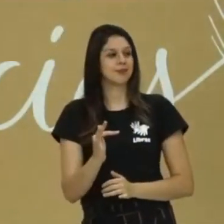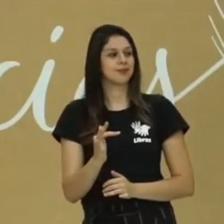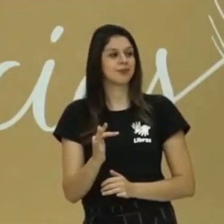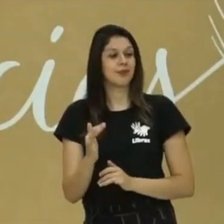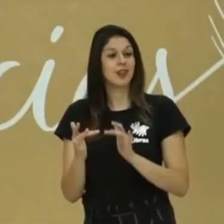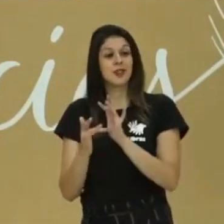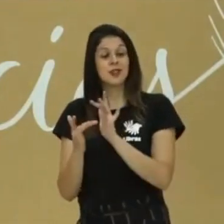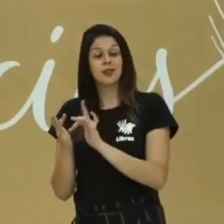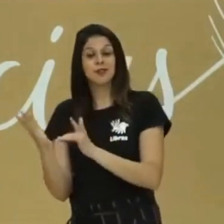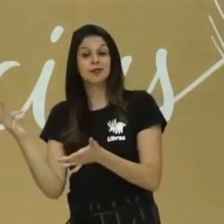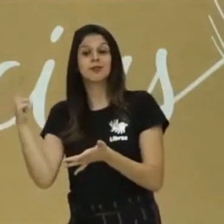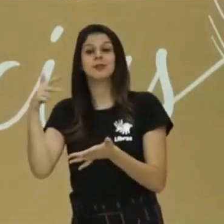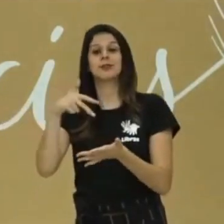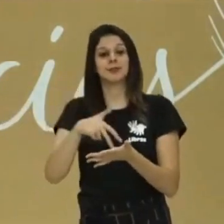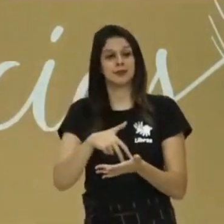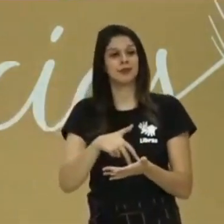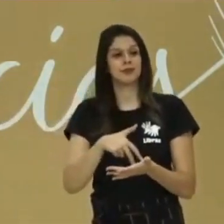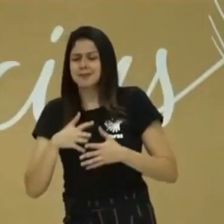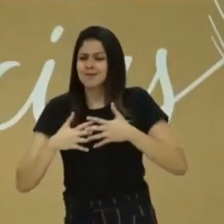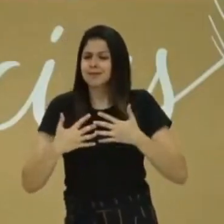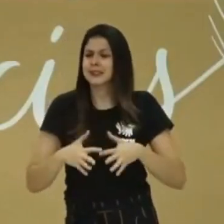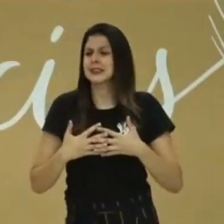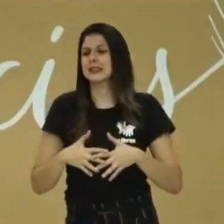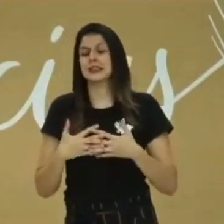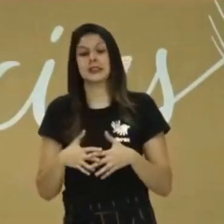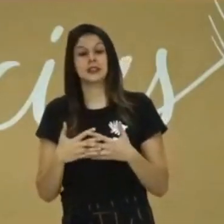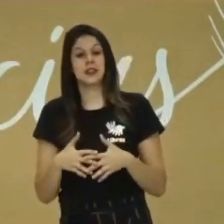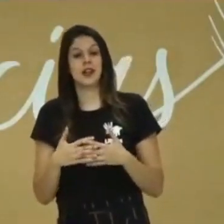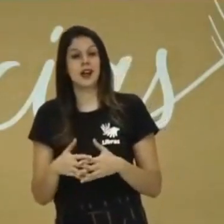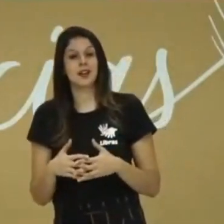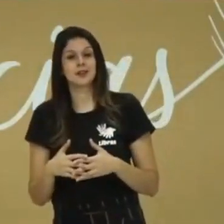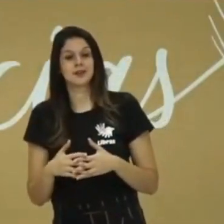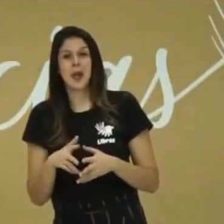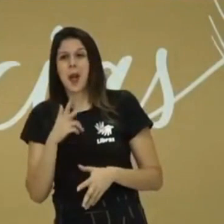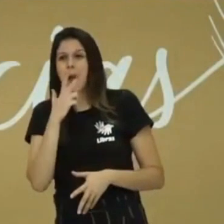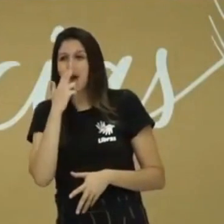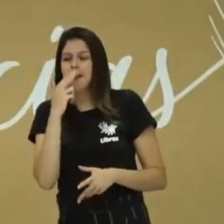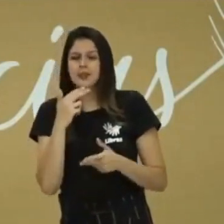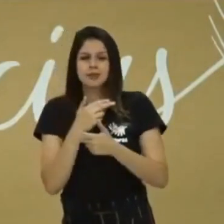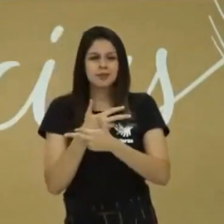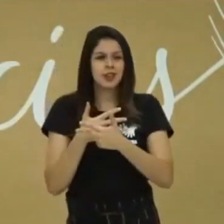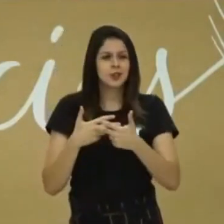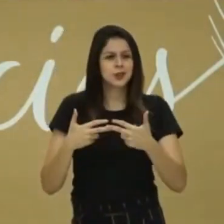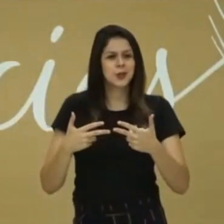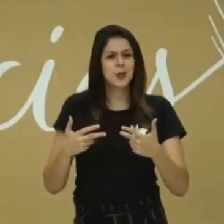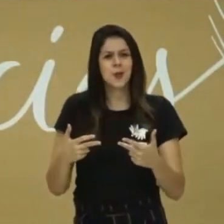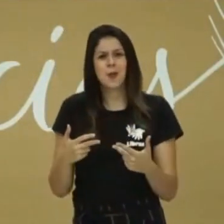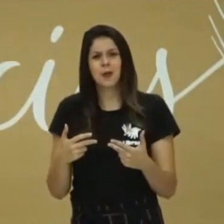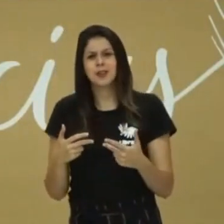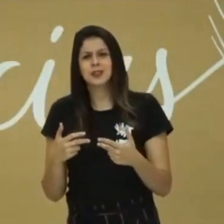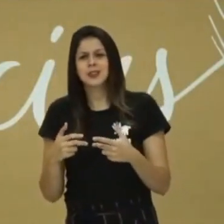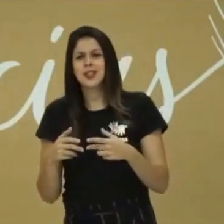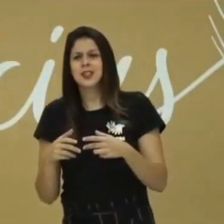ele virá e aparece aqui as coisas estão as